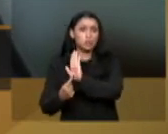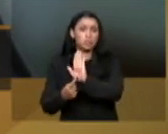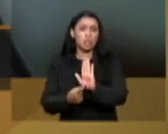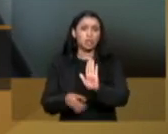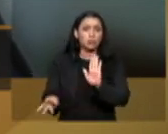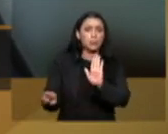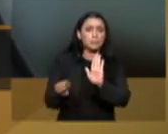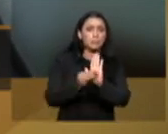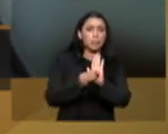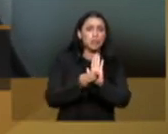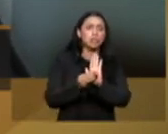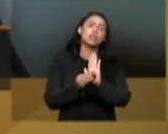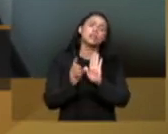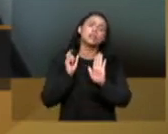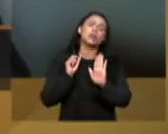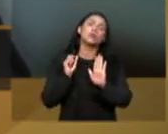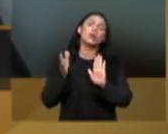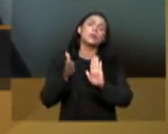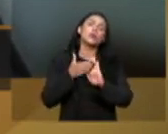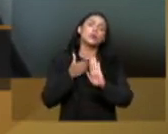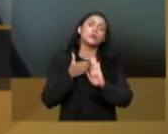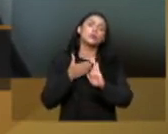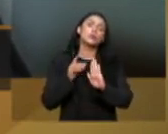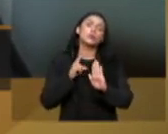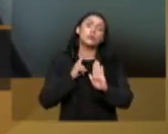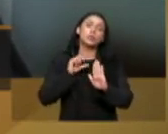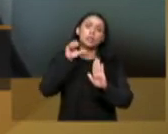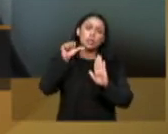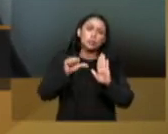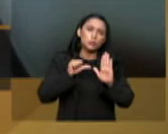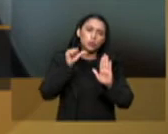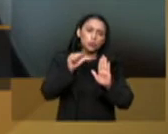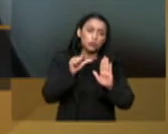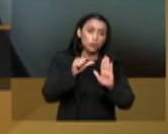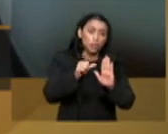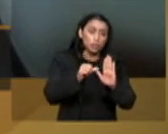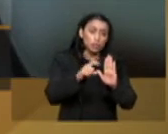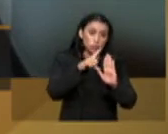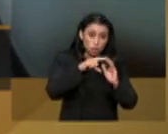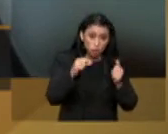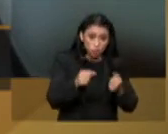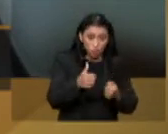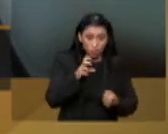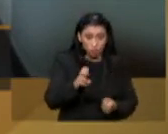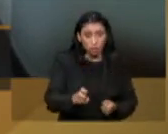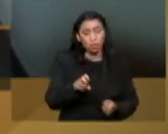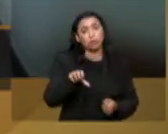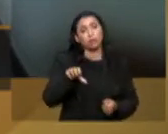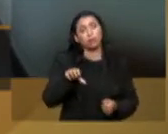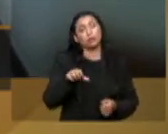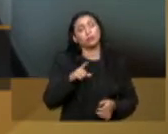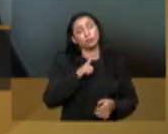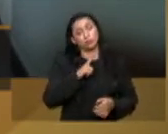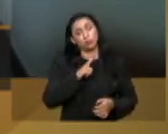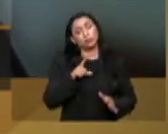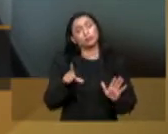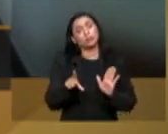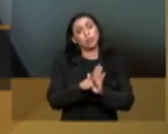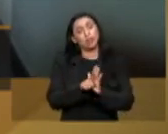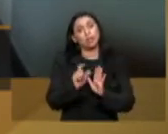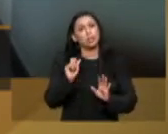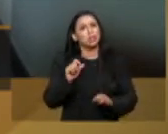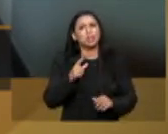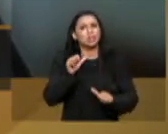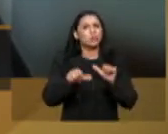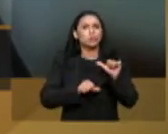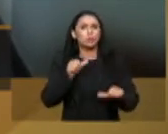apresentadas emendas com a proposta de supressão das modificações no artigo 5º da lei 9.798, enquanto